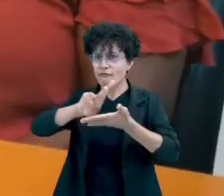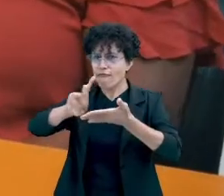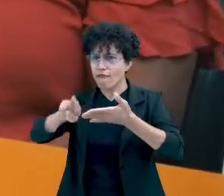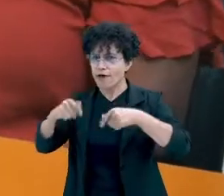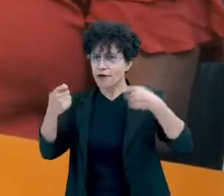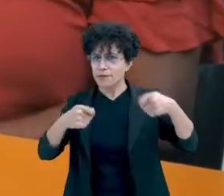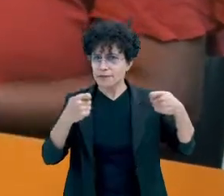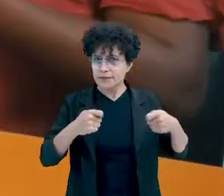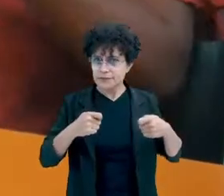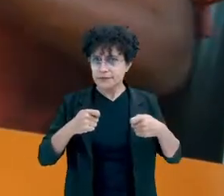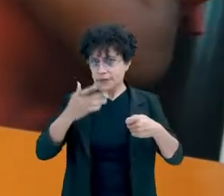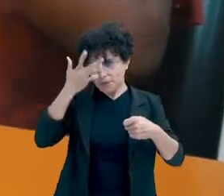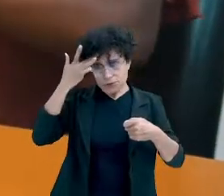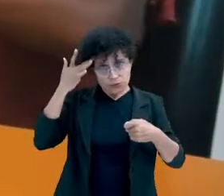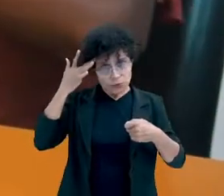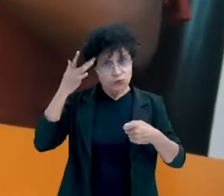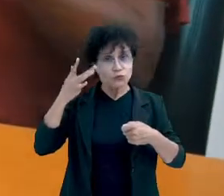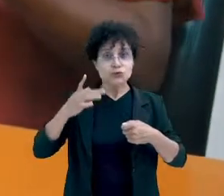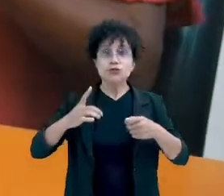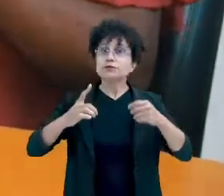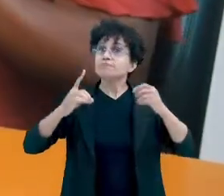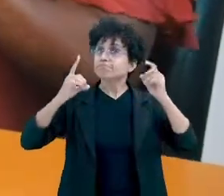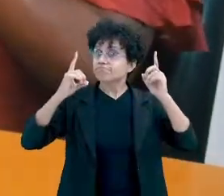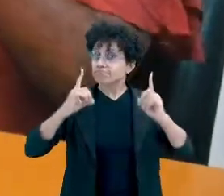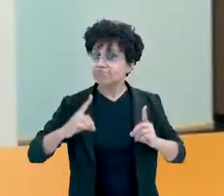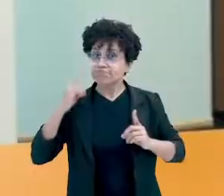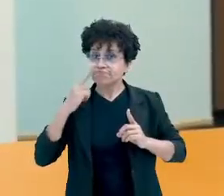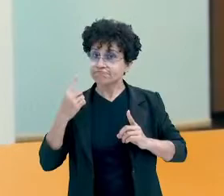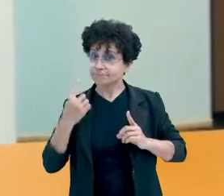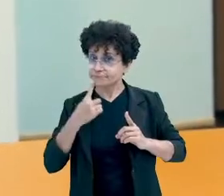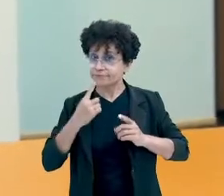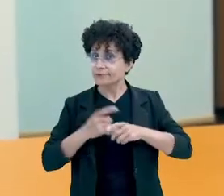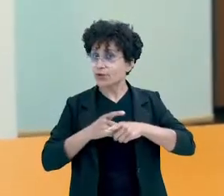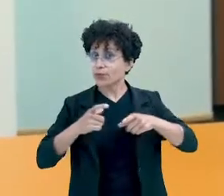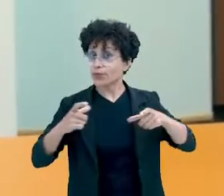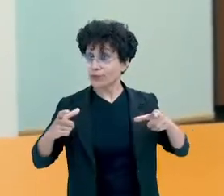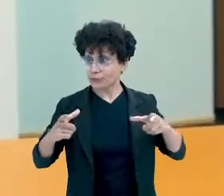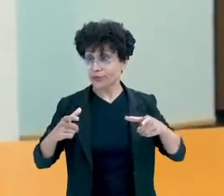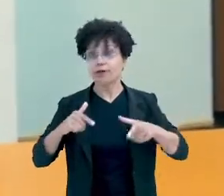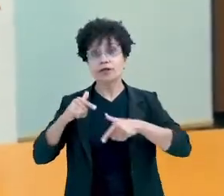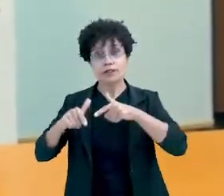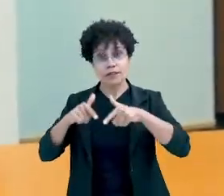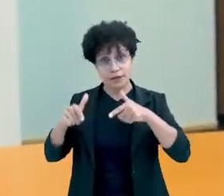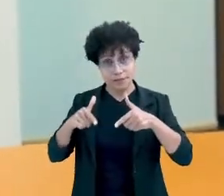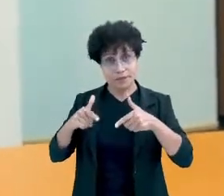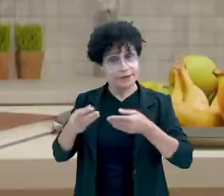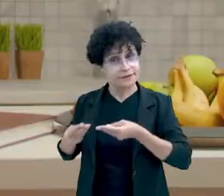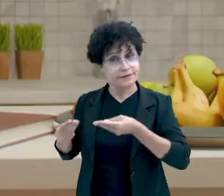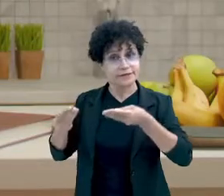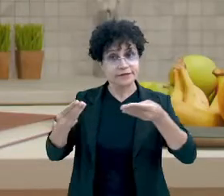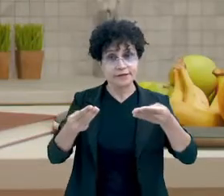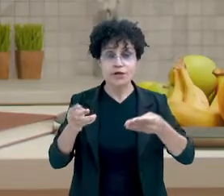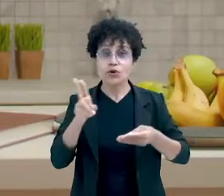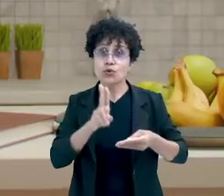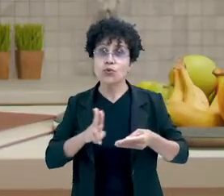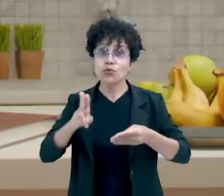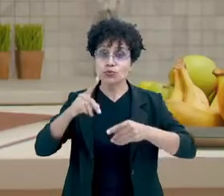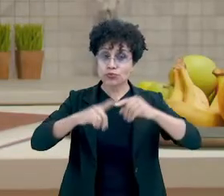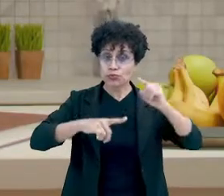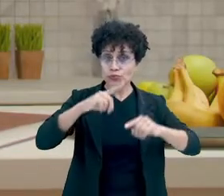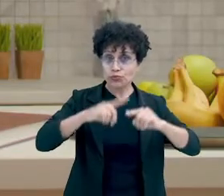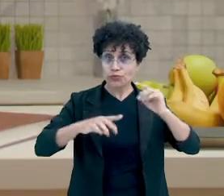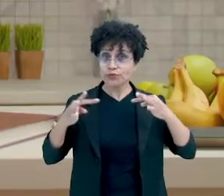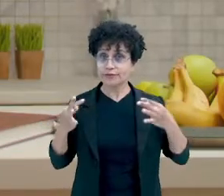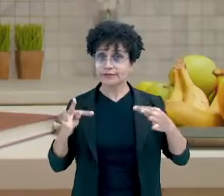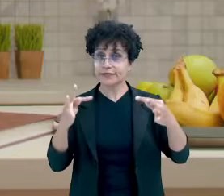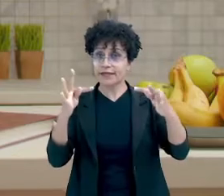as demandas de pessoas com deficiência auditiva aumentaram. O serviço, que também é ofertado com o uso de